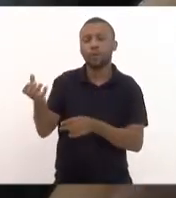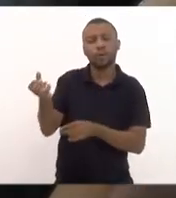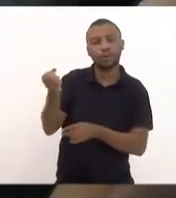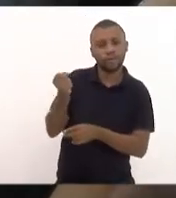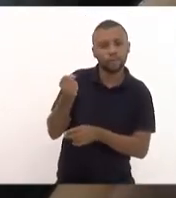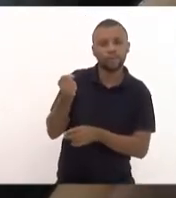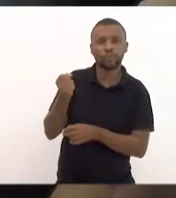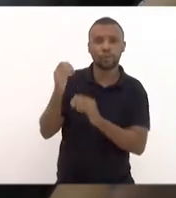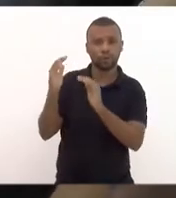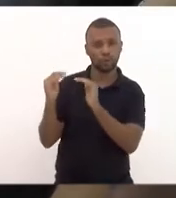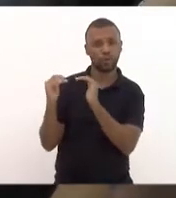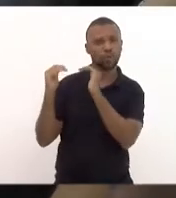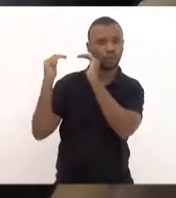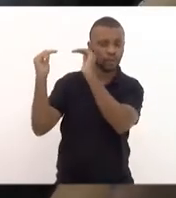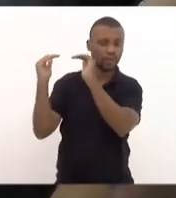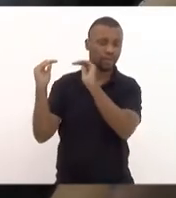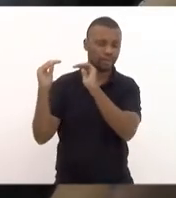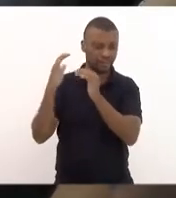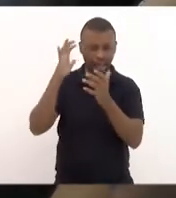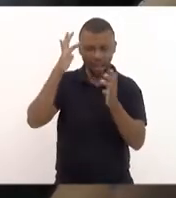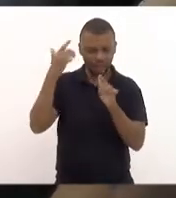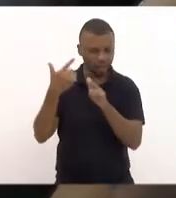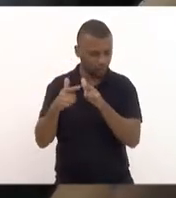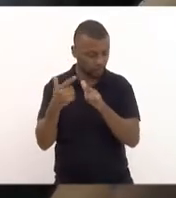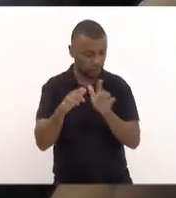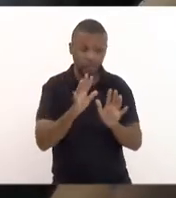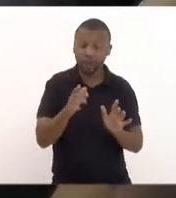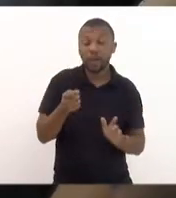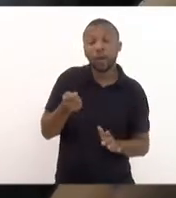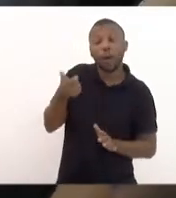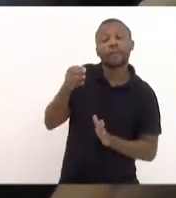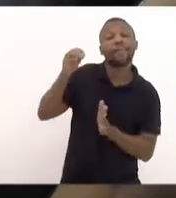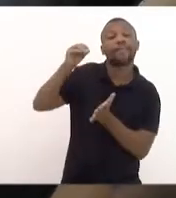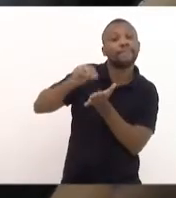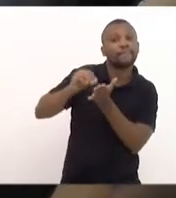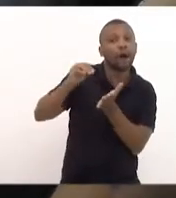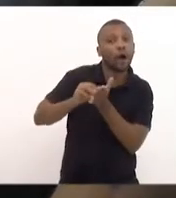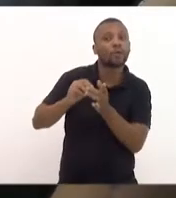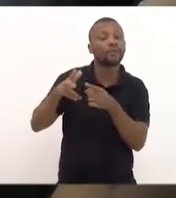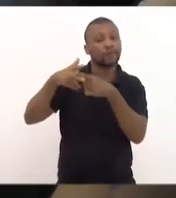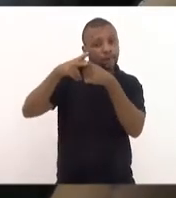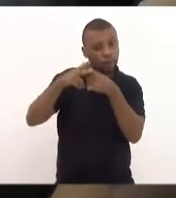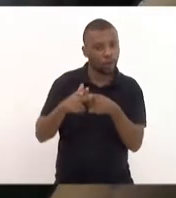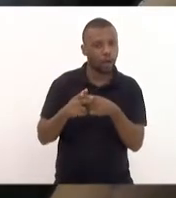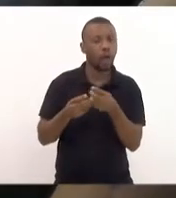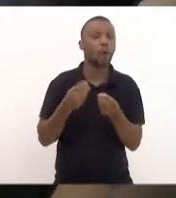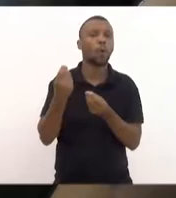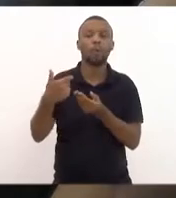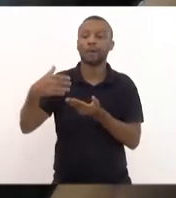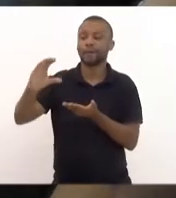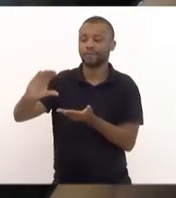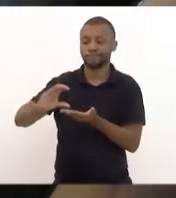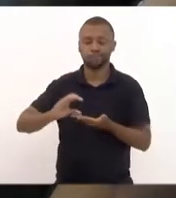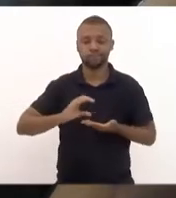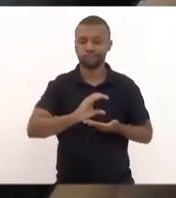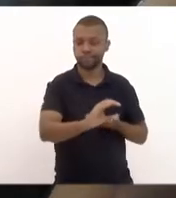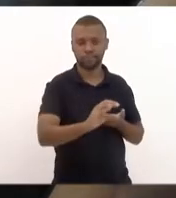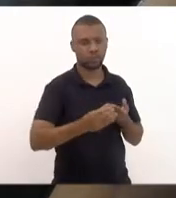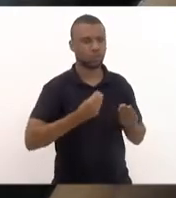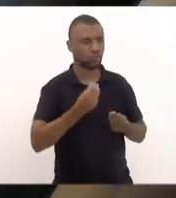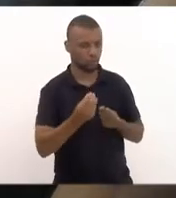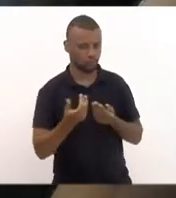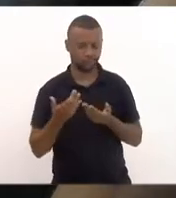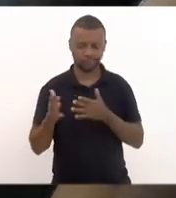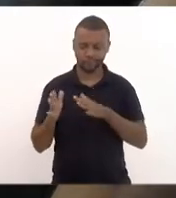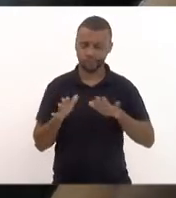né, deputado Luiz Paulo? Quase, pois é. Porque falta regulamentar como passa o recurso. Isso. E a